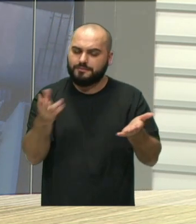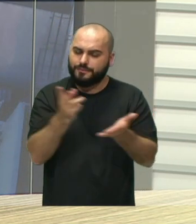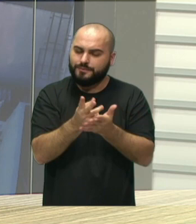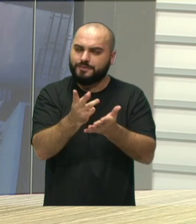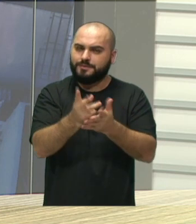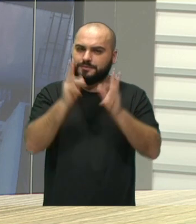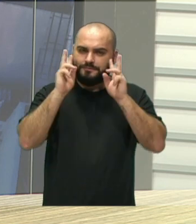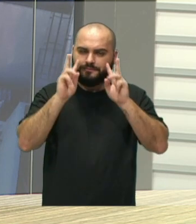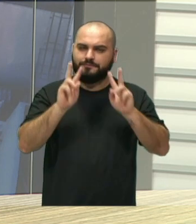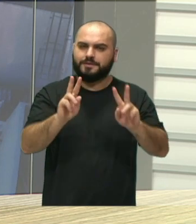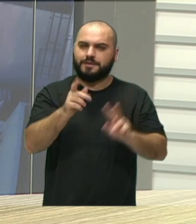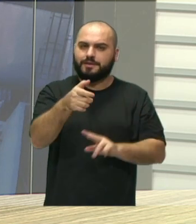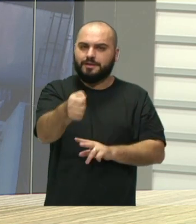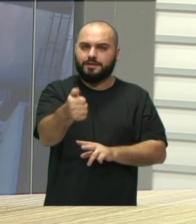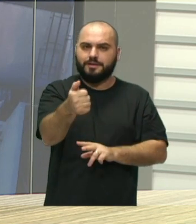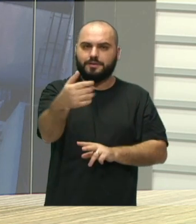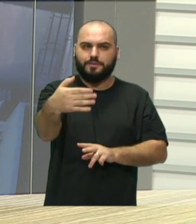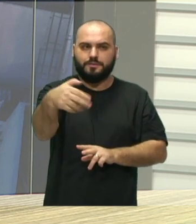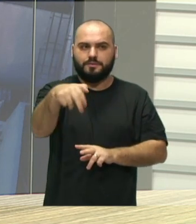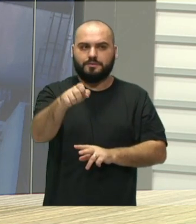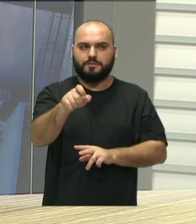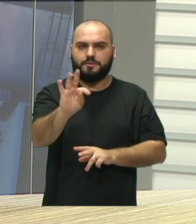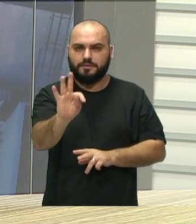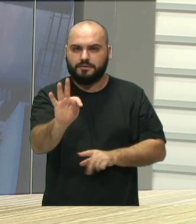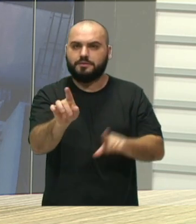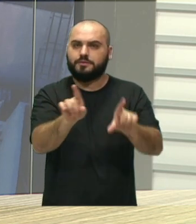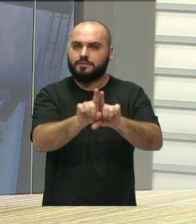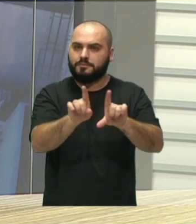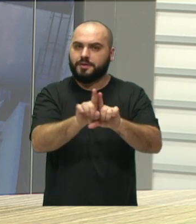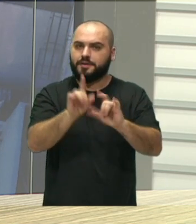nossa programação no canal 14 da NET e